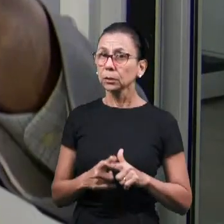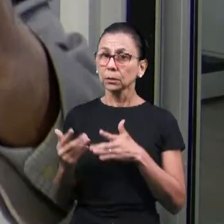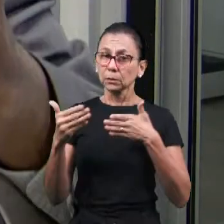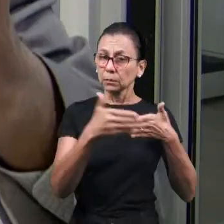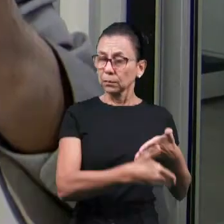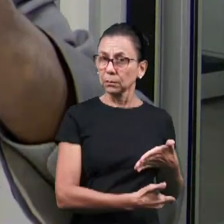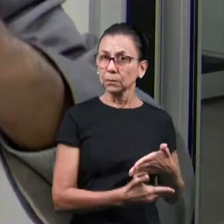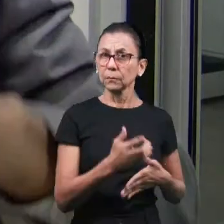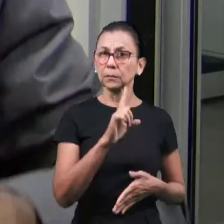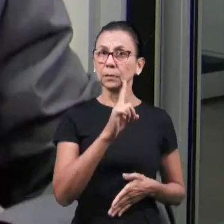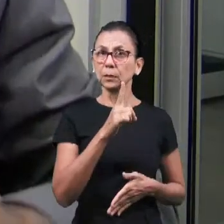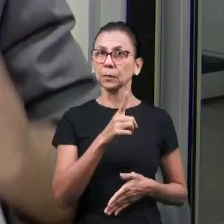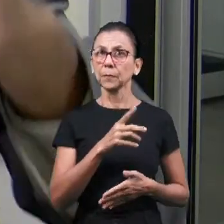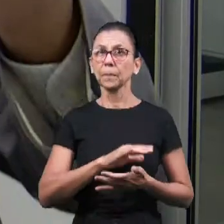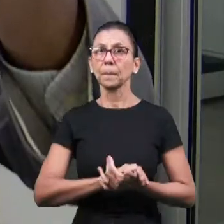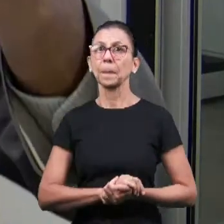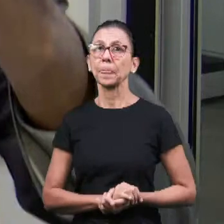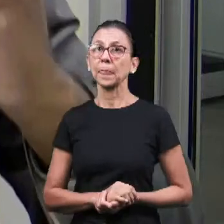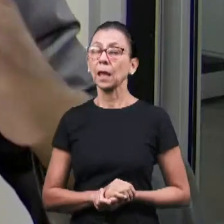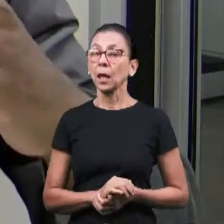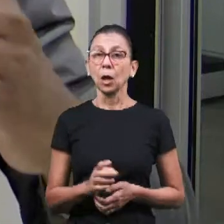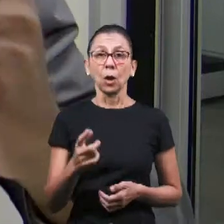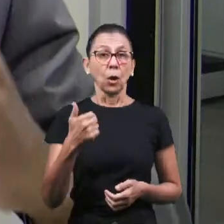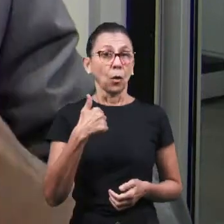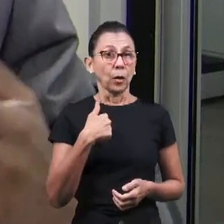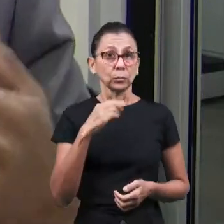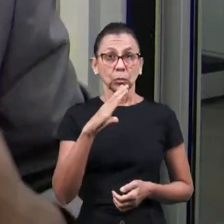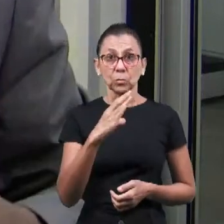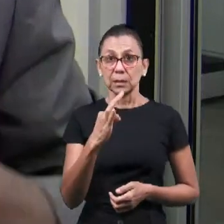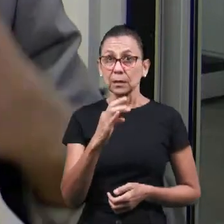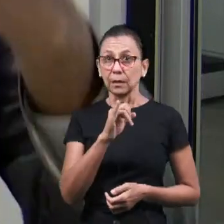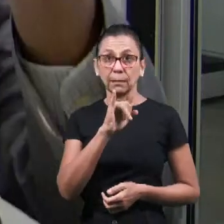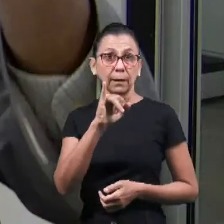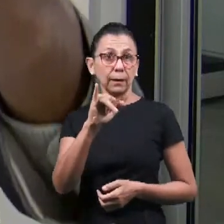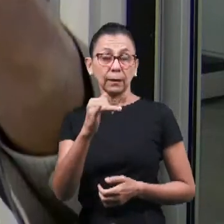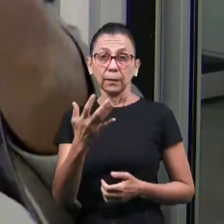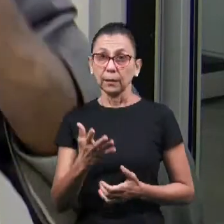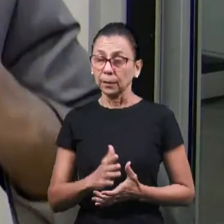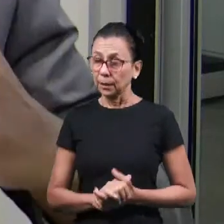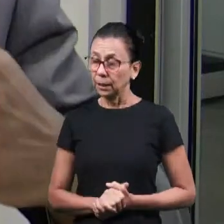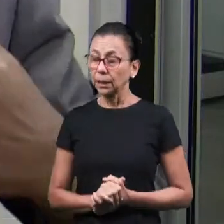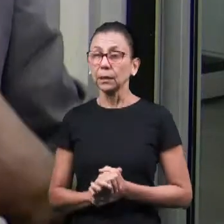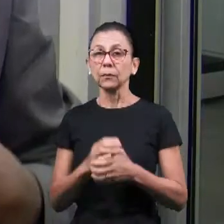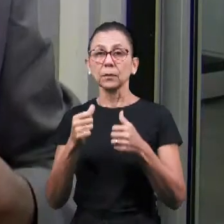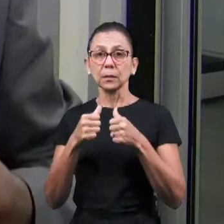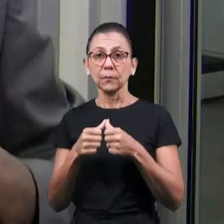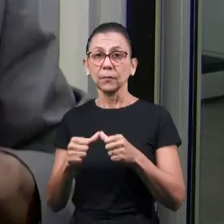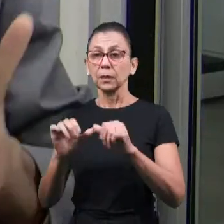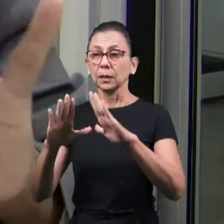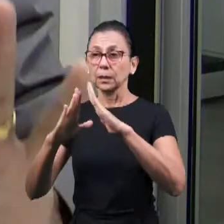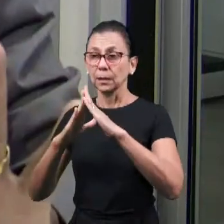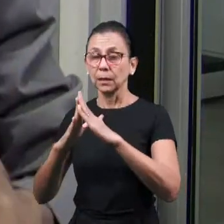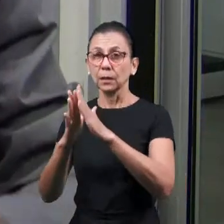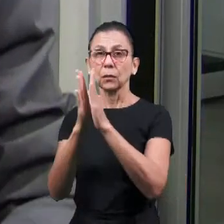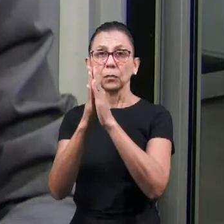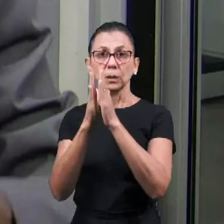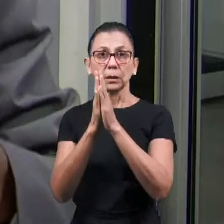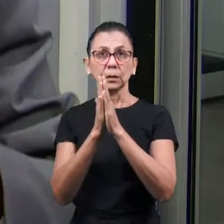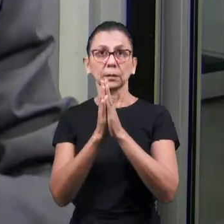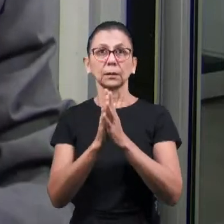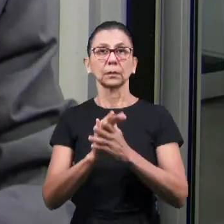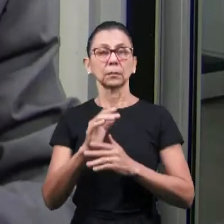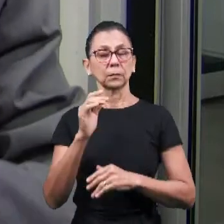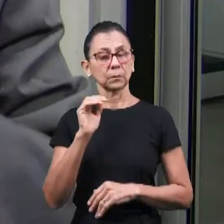se acontecer, se eu tiver que ir pro CTI, não adianta você largar tudo e vir embora, que você não é médico, é melhor você ficar aí e orar do que você vir. Então, continua